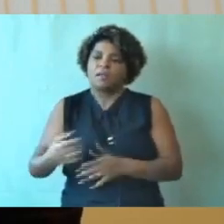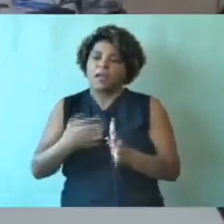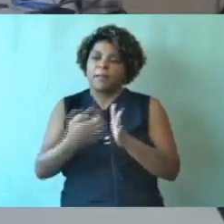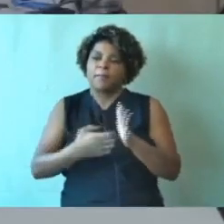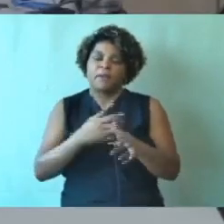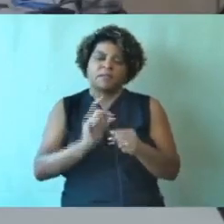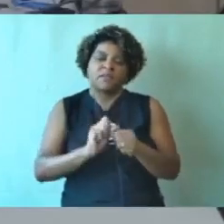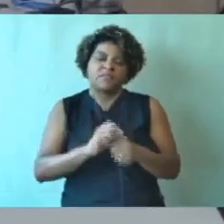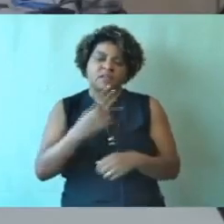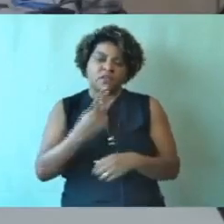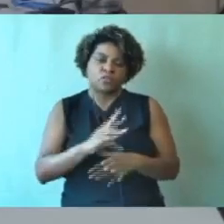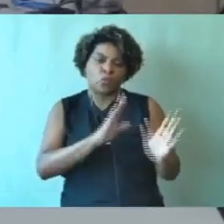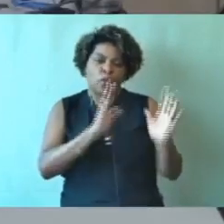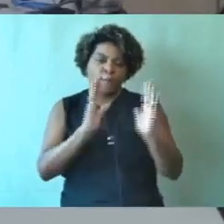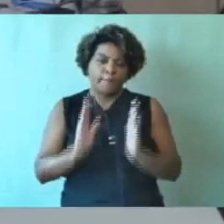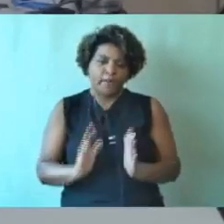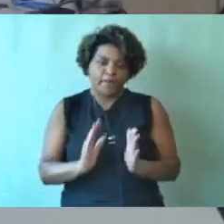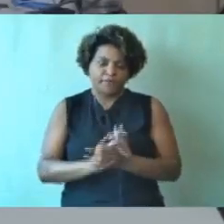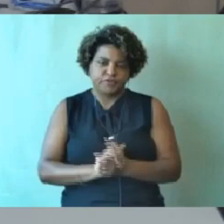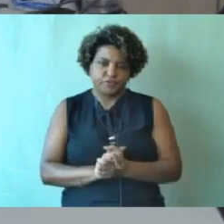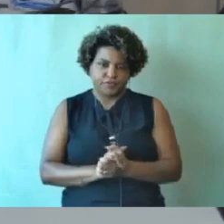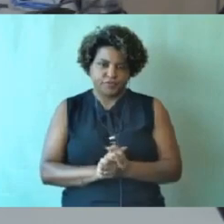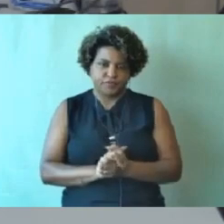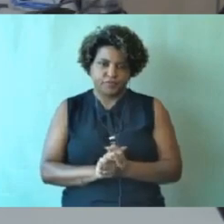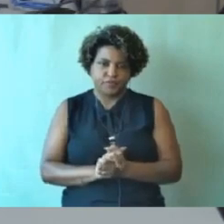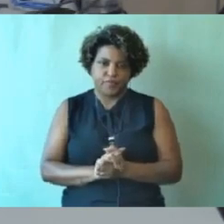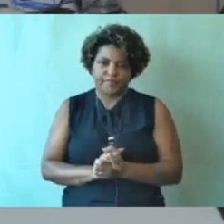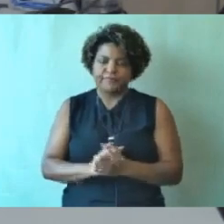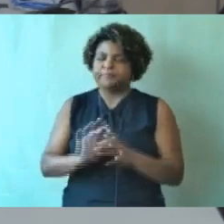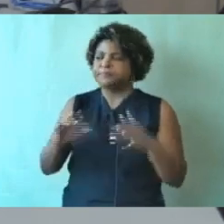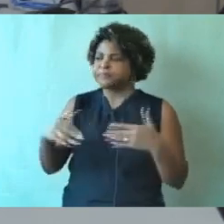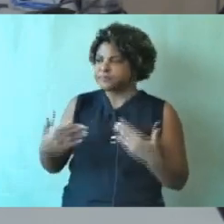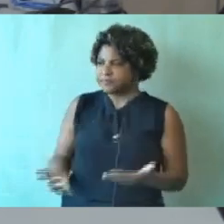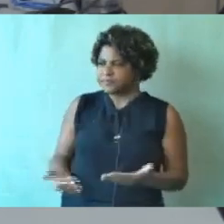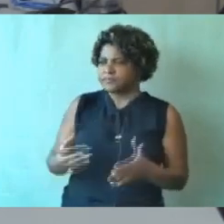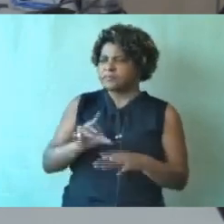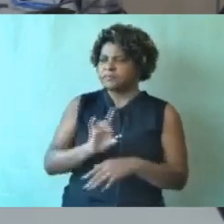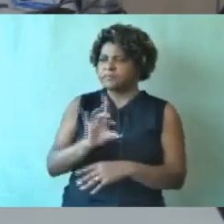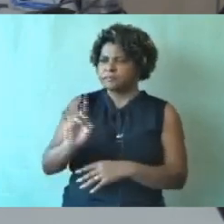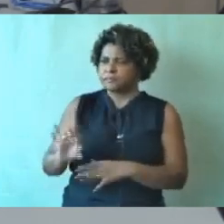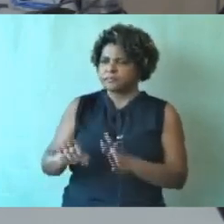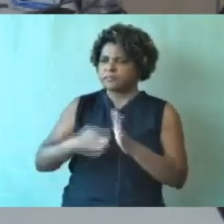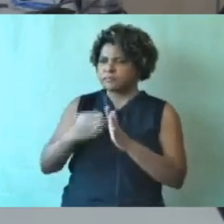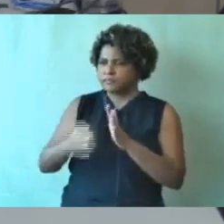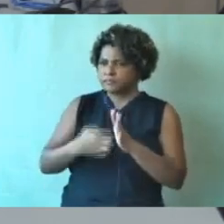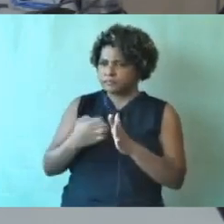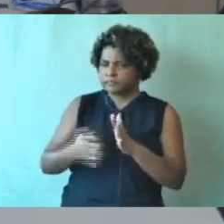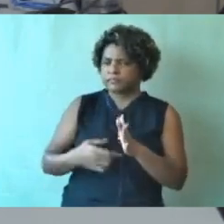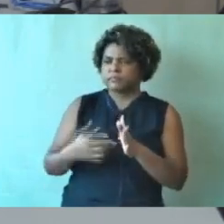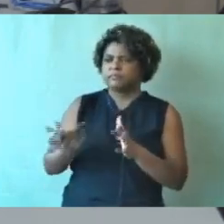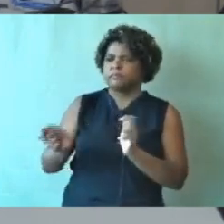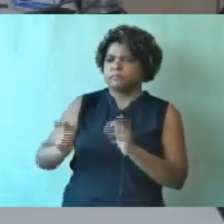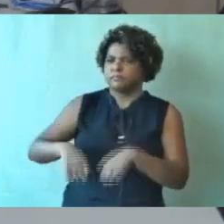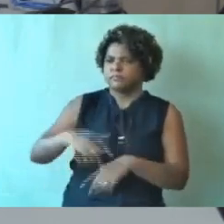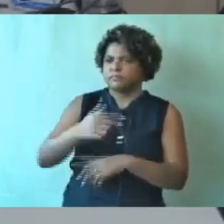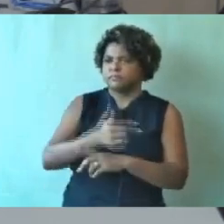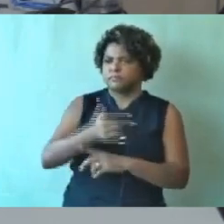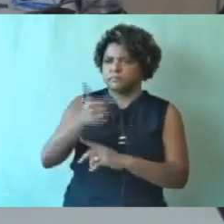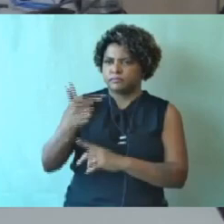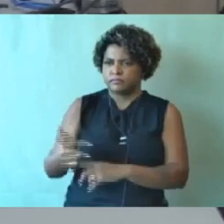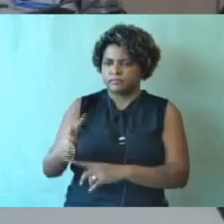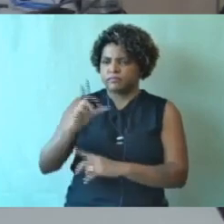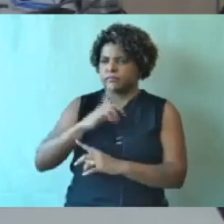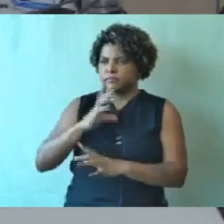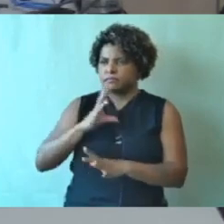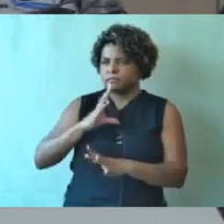lá e adquiriu 22 para atender os 240 vezes o percentual e mais os que você precisaria de